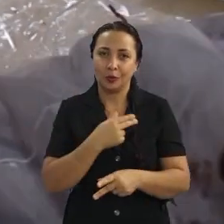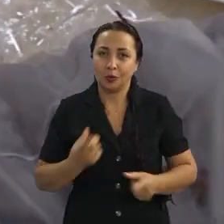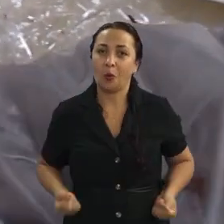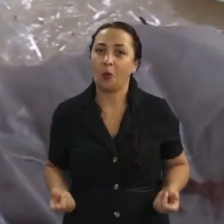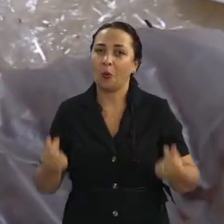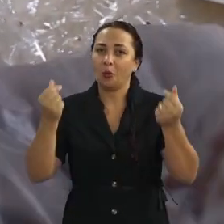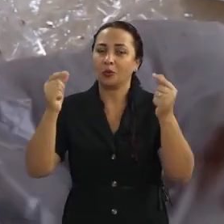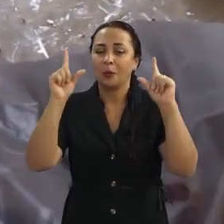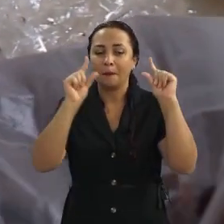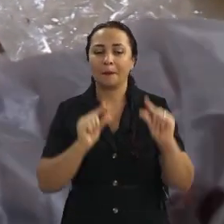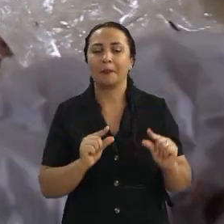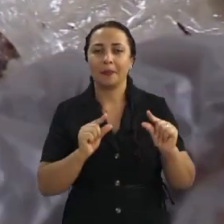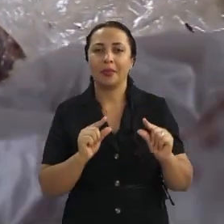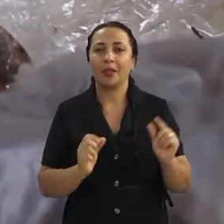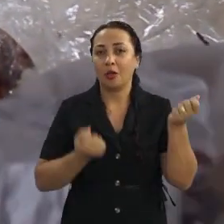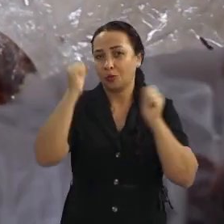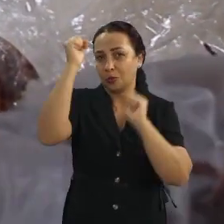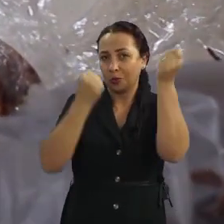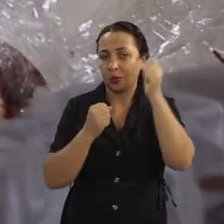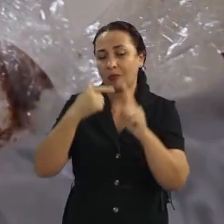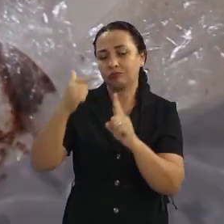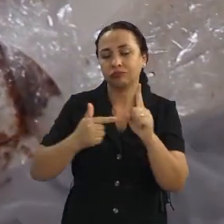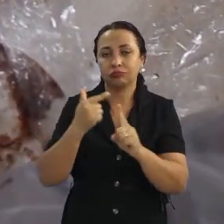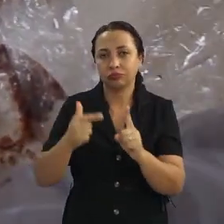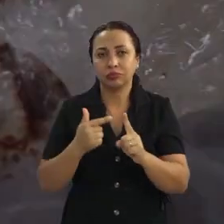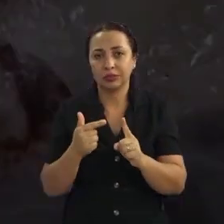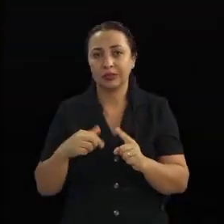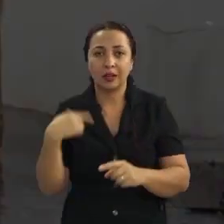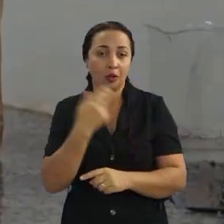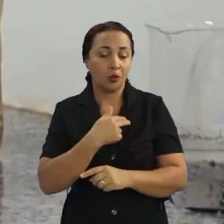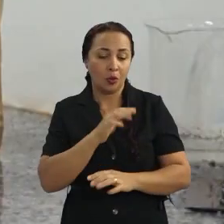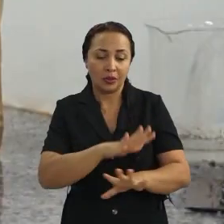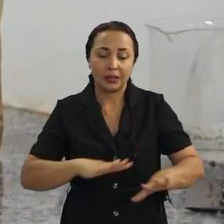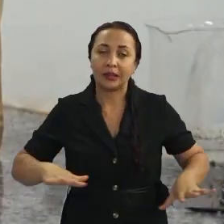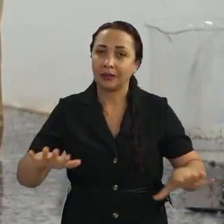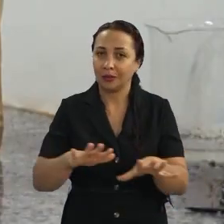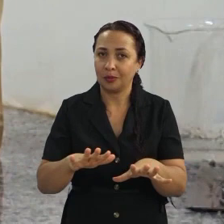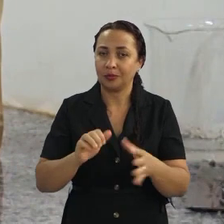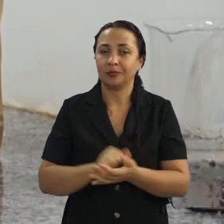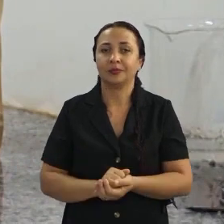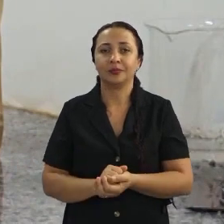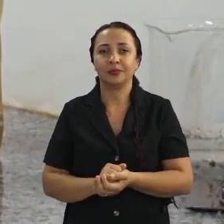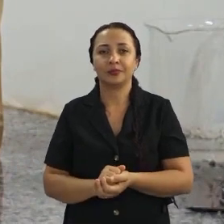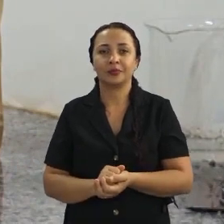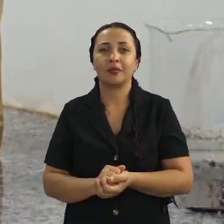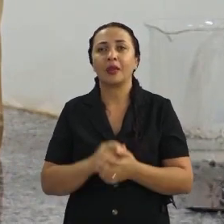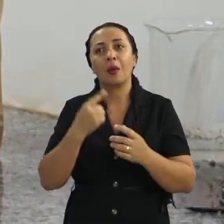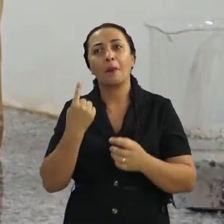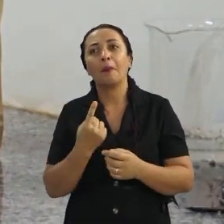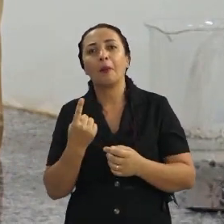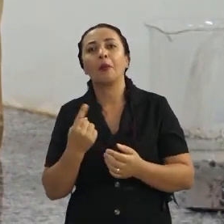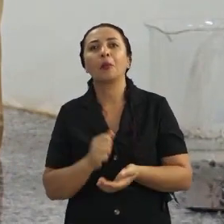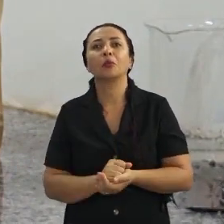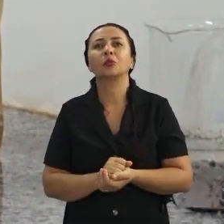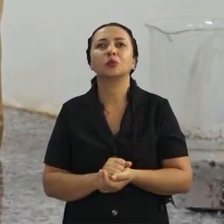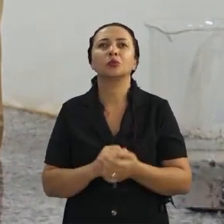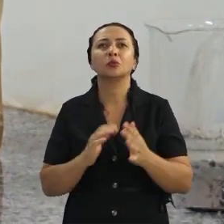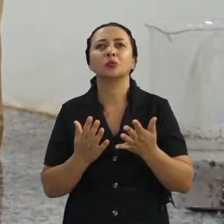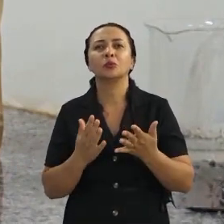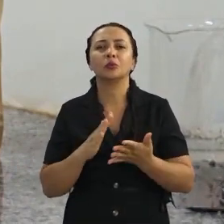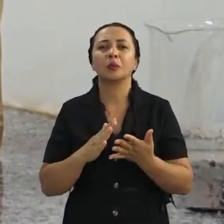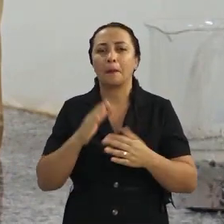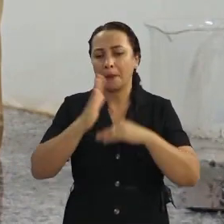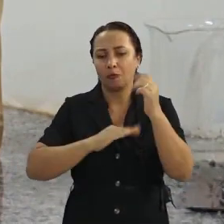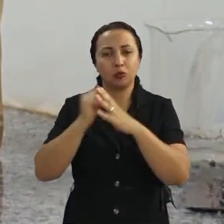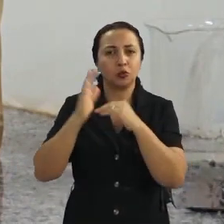nosso o custo menor de um equipamento produzido em nosso território né por um